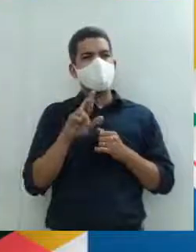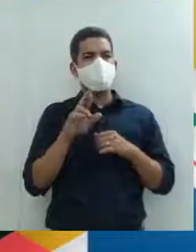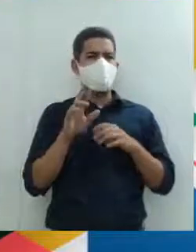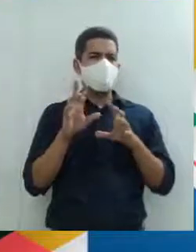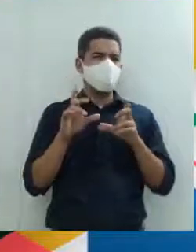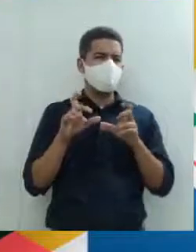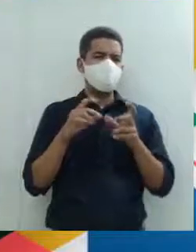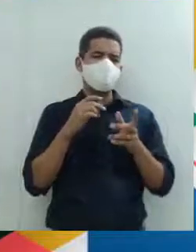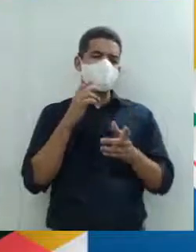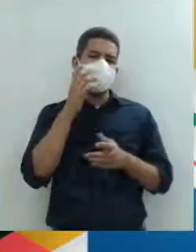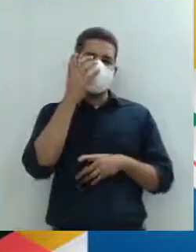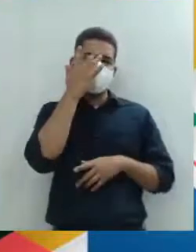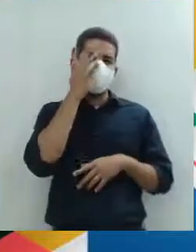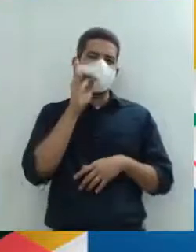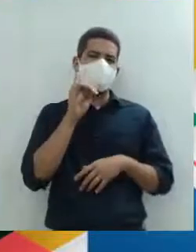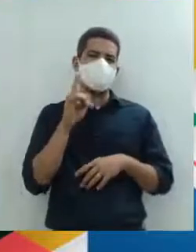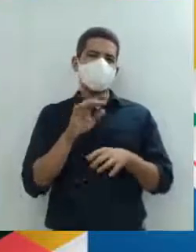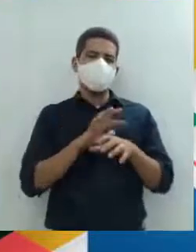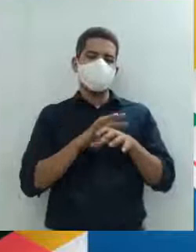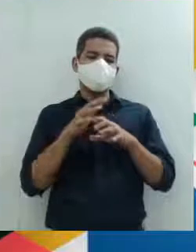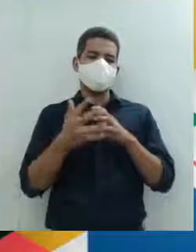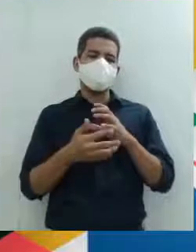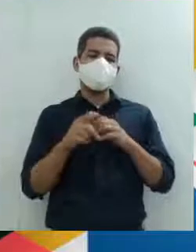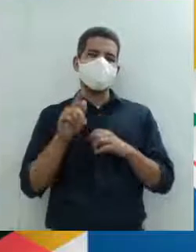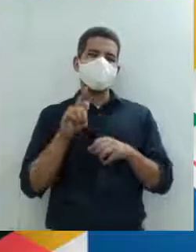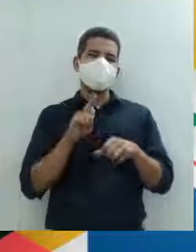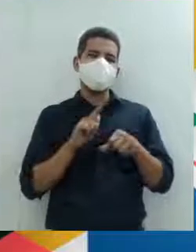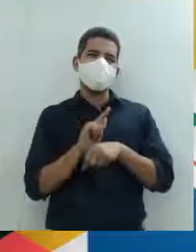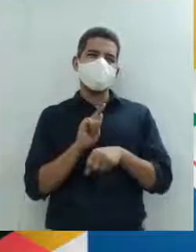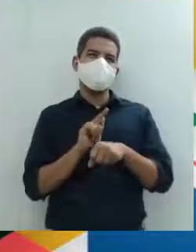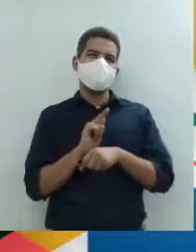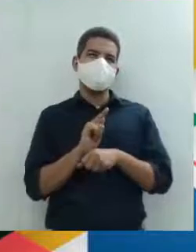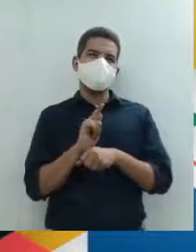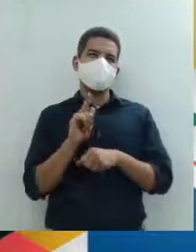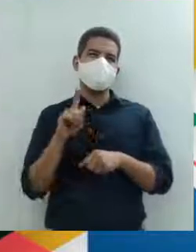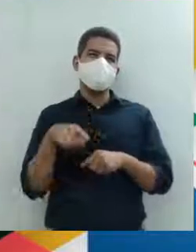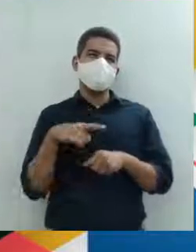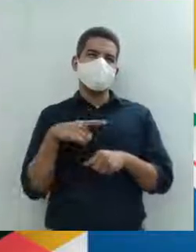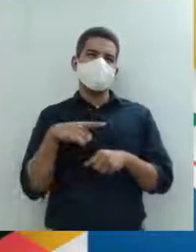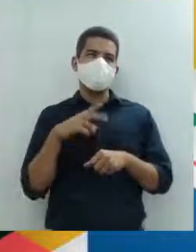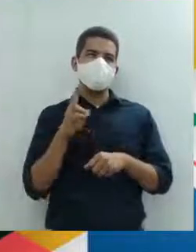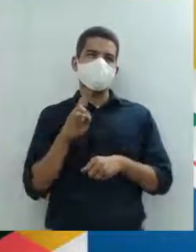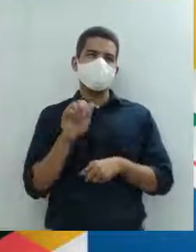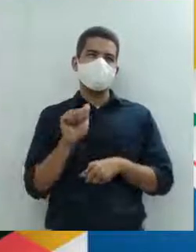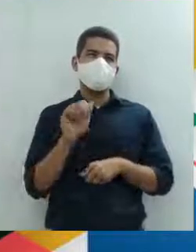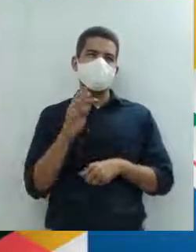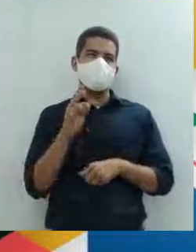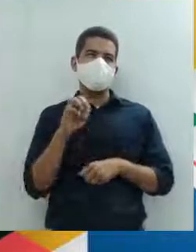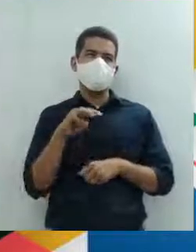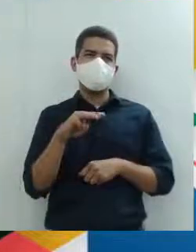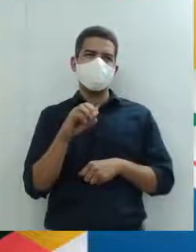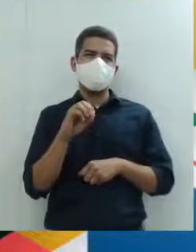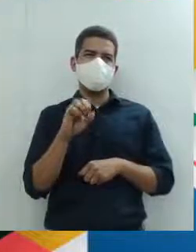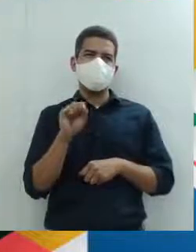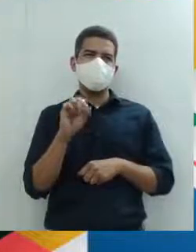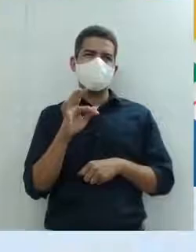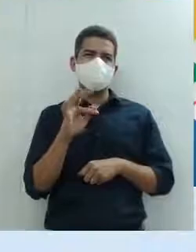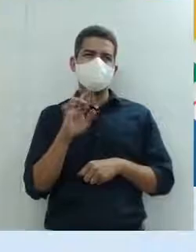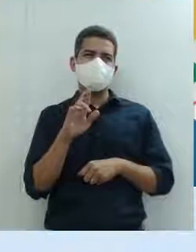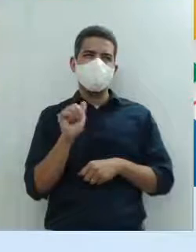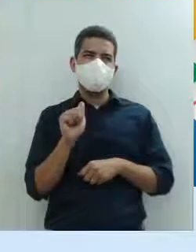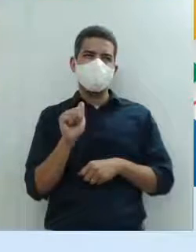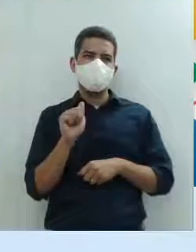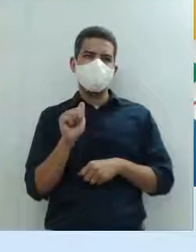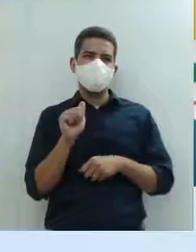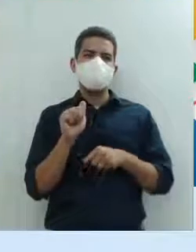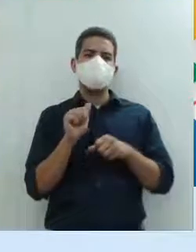essa camada de gás aí que rodeia o planeta é o que a gente chama de atmosfera. E você pode estar pensando em por que o gás simplesmente